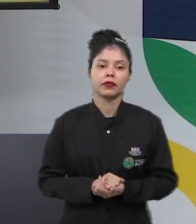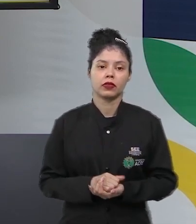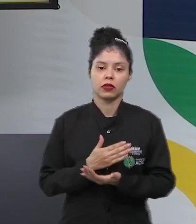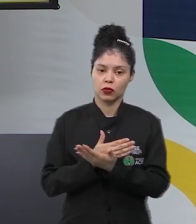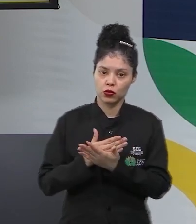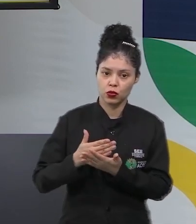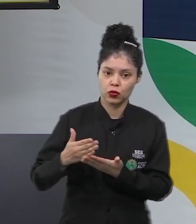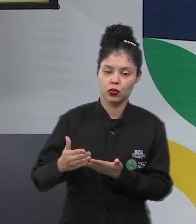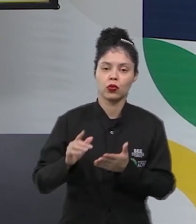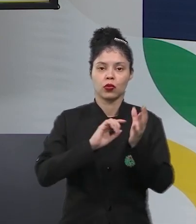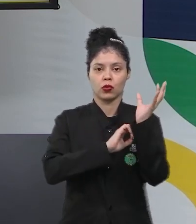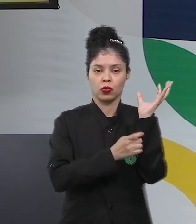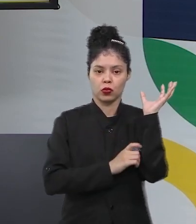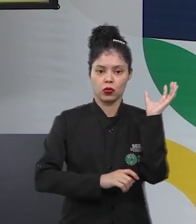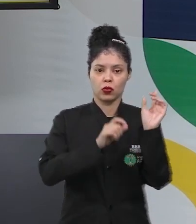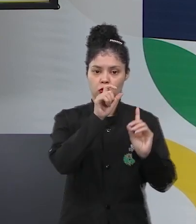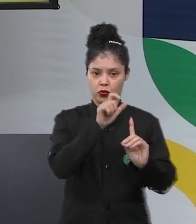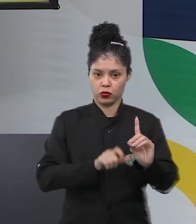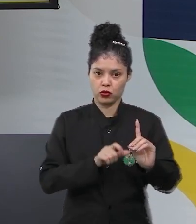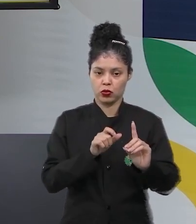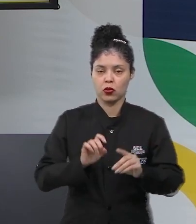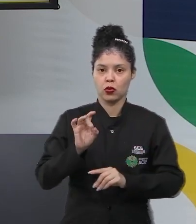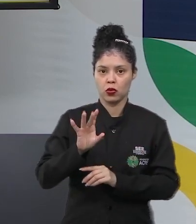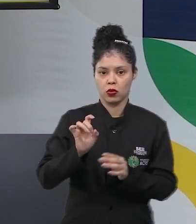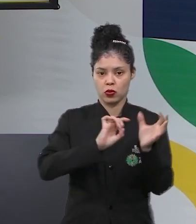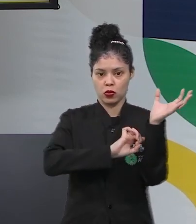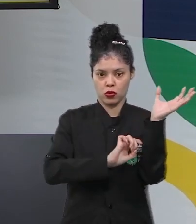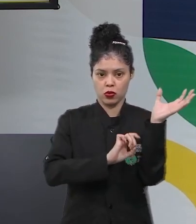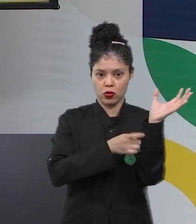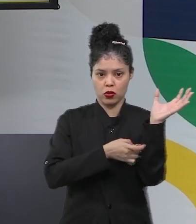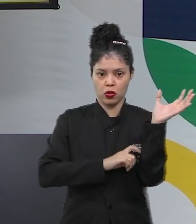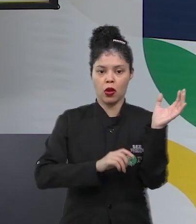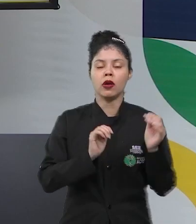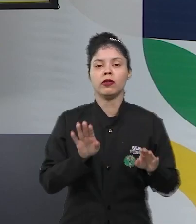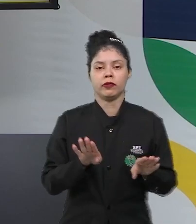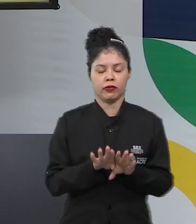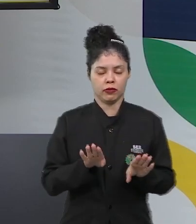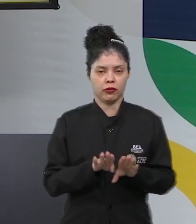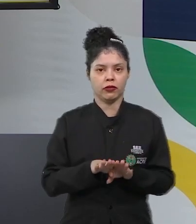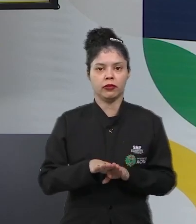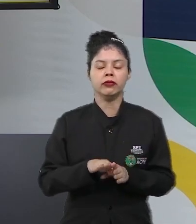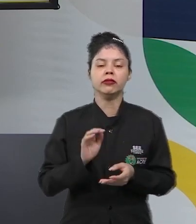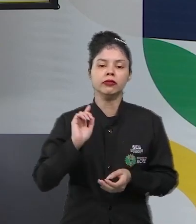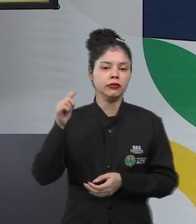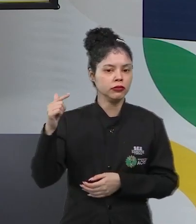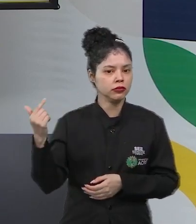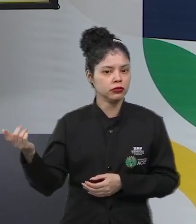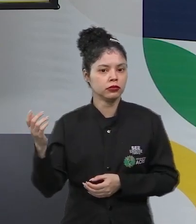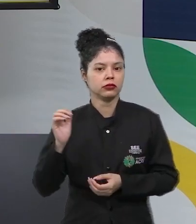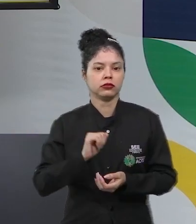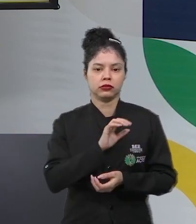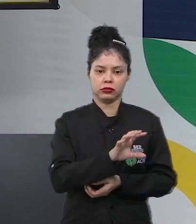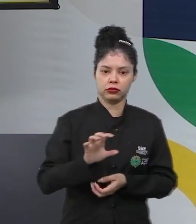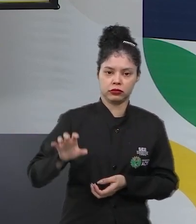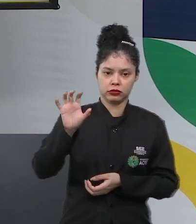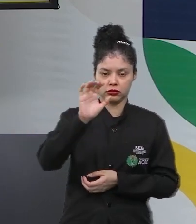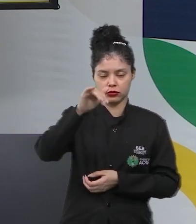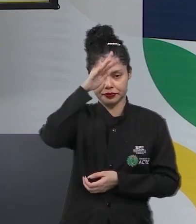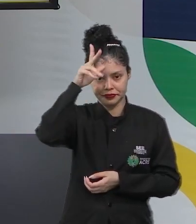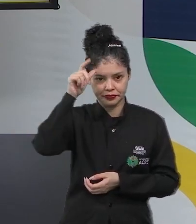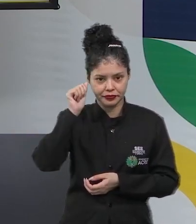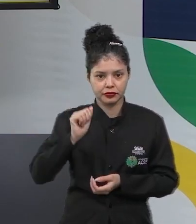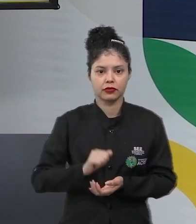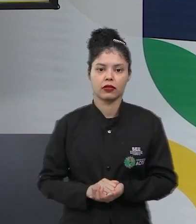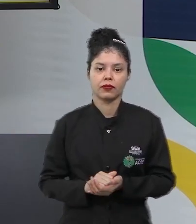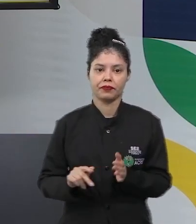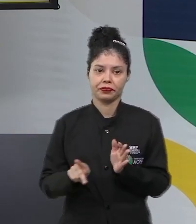iniciativa dos seringueiros, não apenas em Xapuri, mas também em Brasileia e em outras regiões da Amazônia,